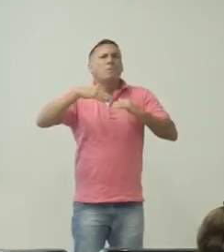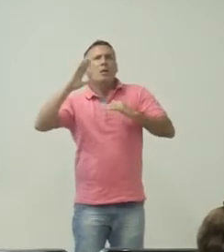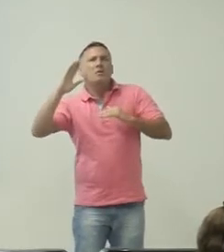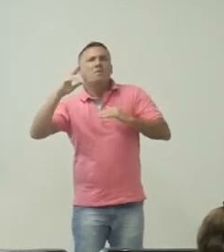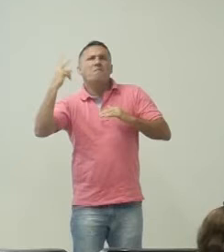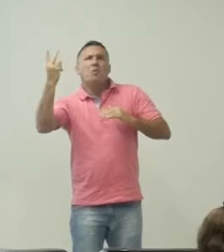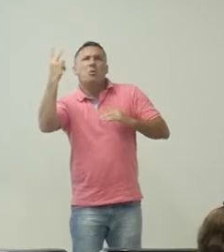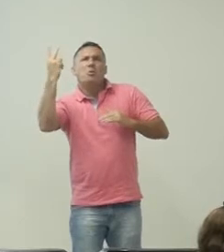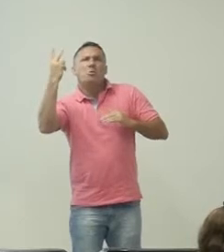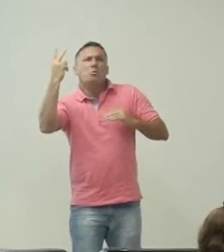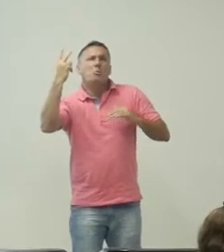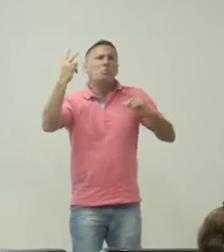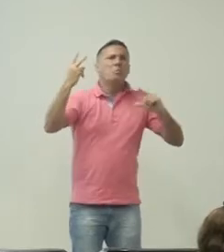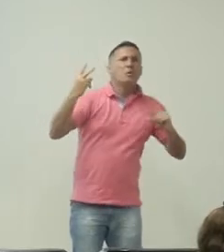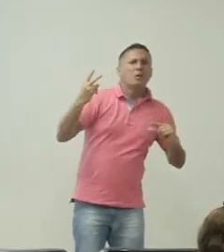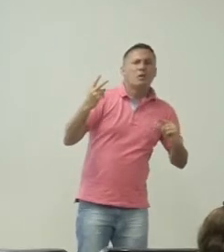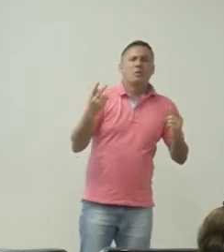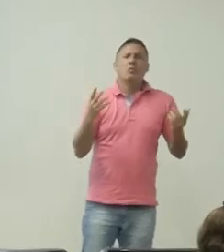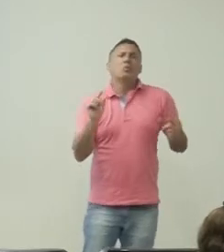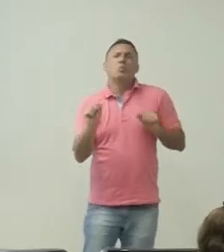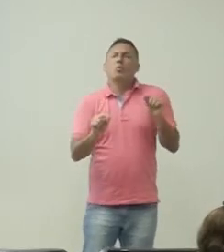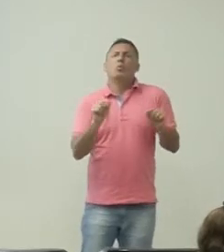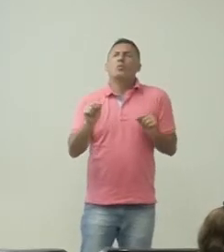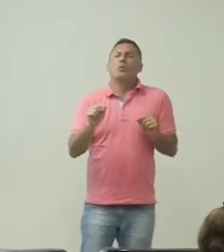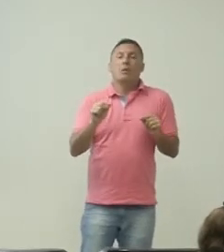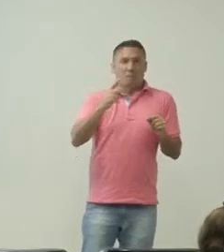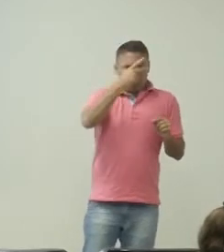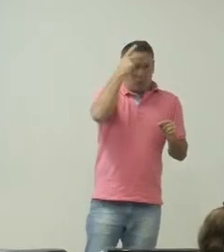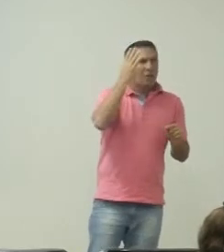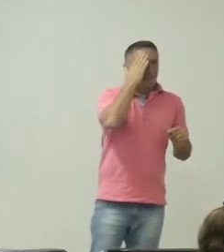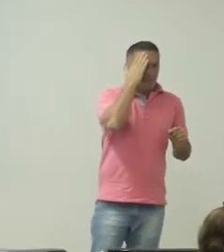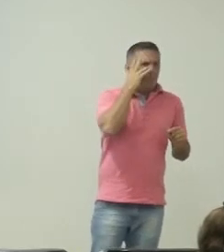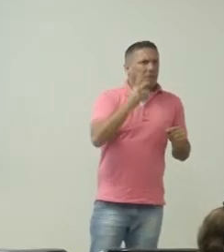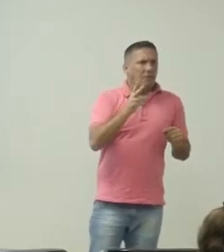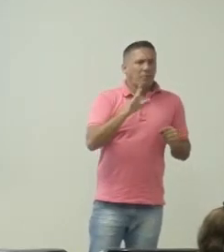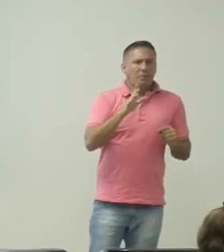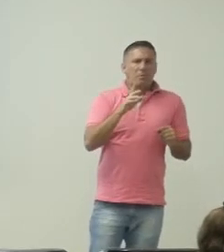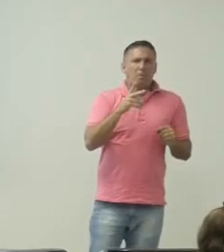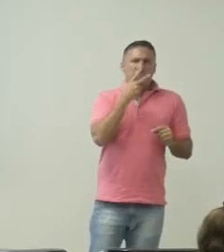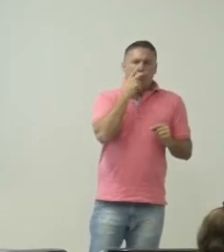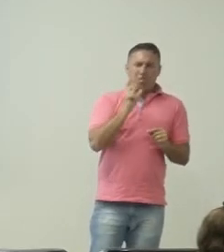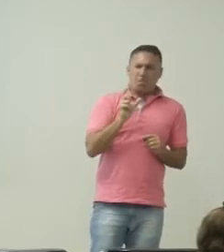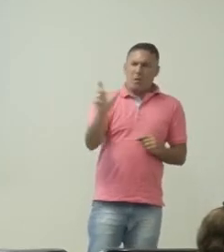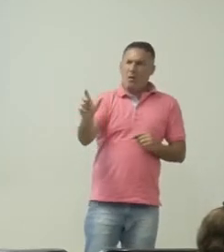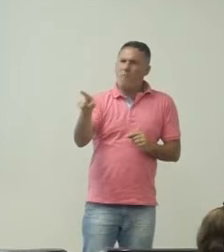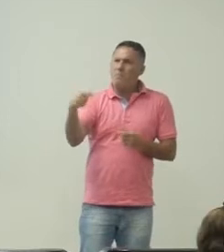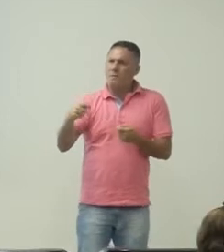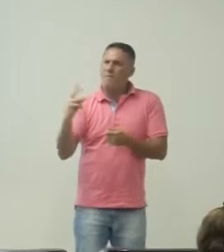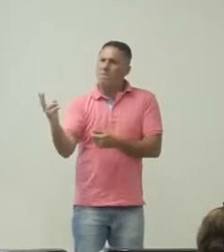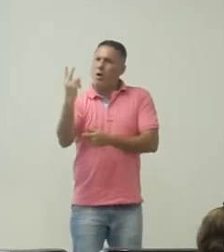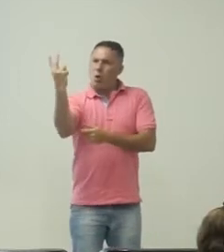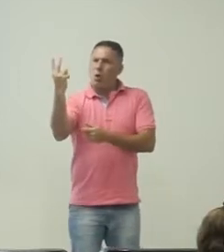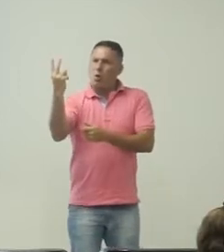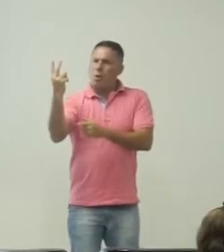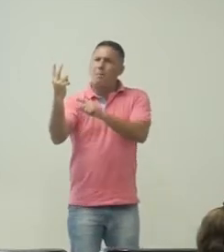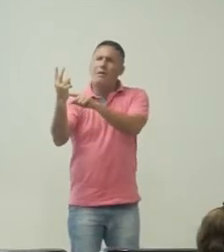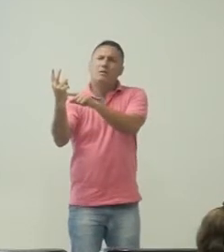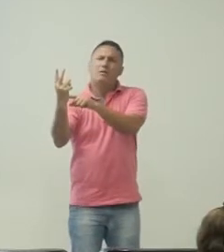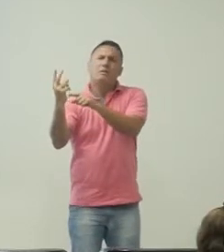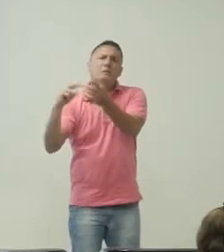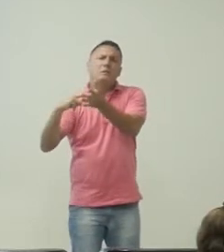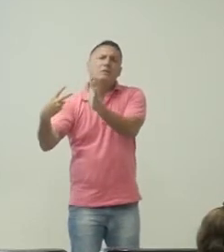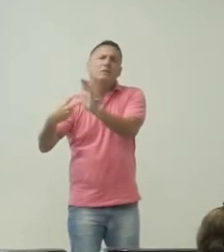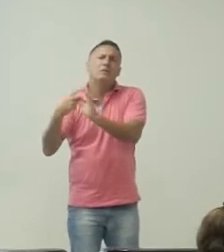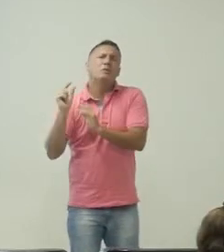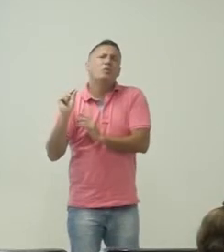gente sabe que os valores hoje estão cristalizados. Então, as pessoas falam, ai, você precisa ter valor. Espera aí, qual? Né? A